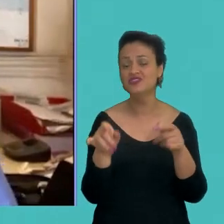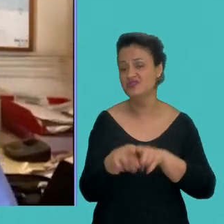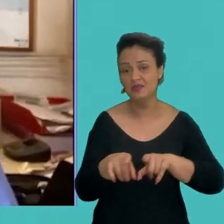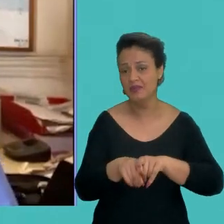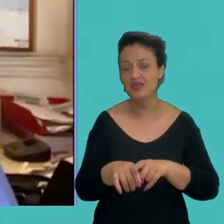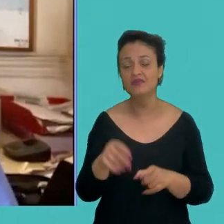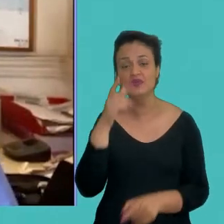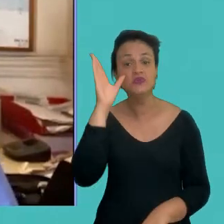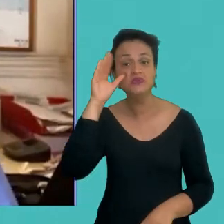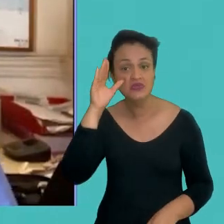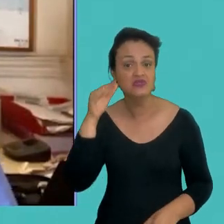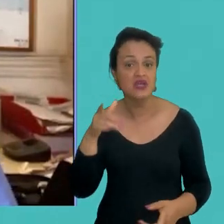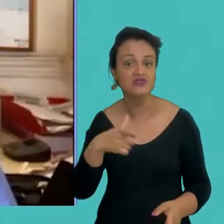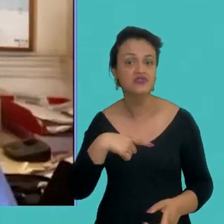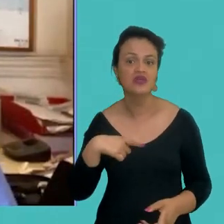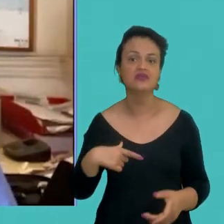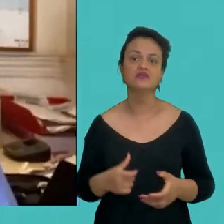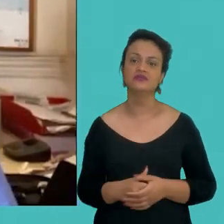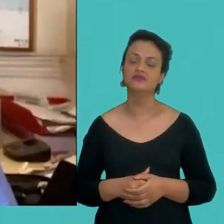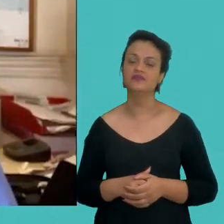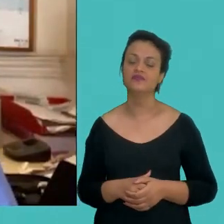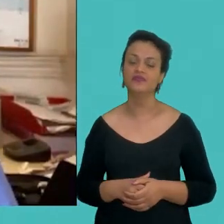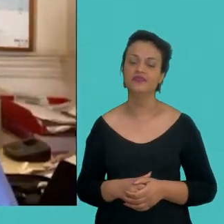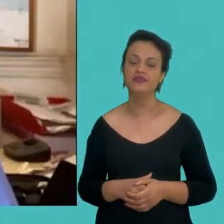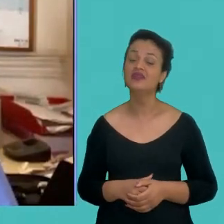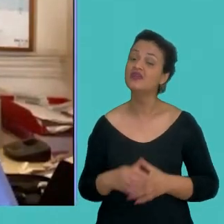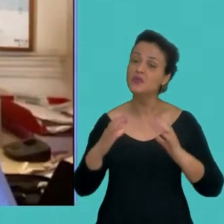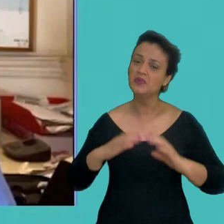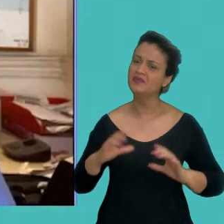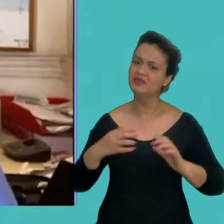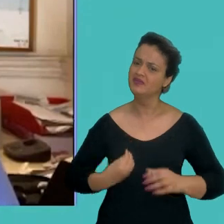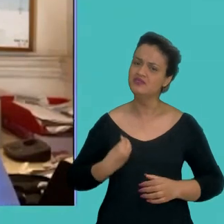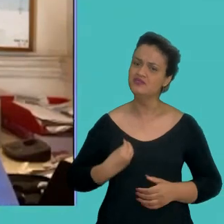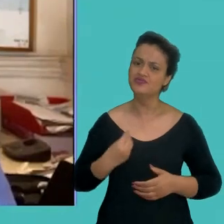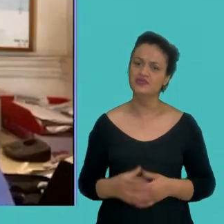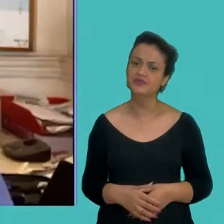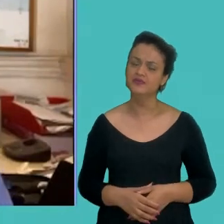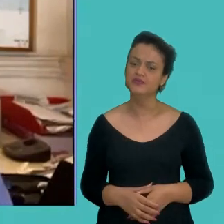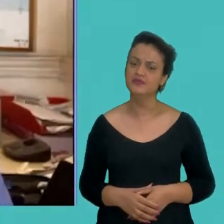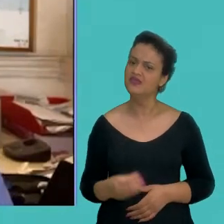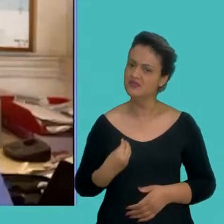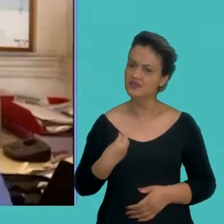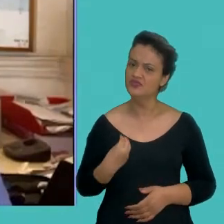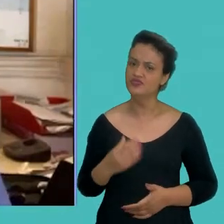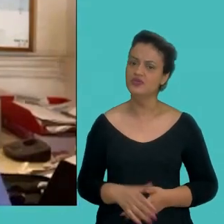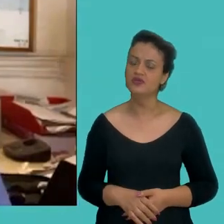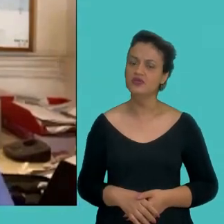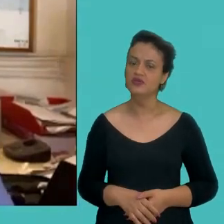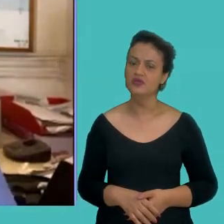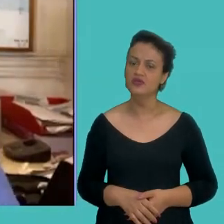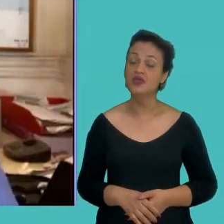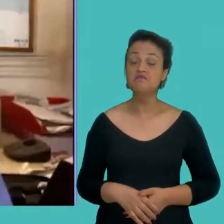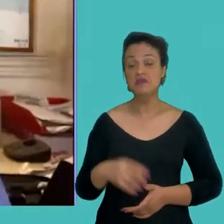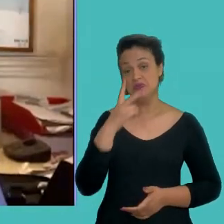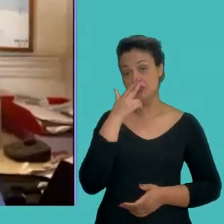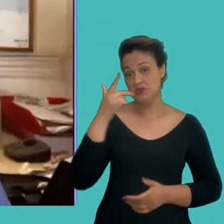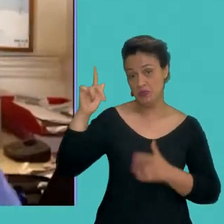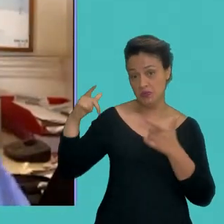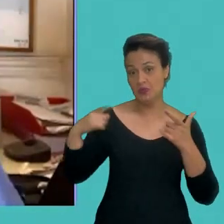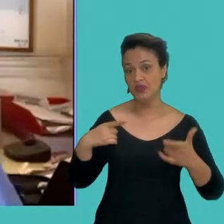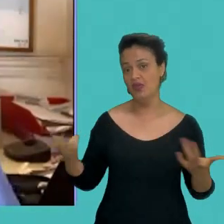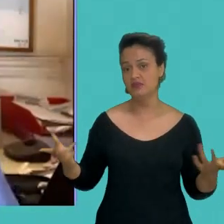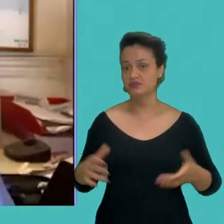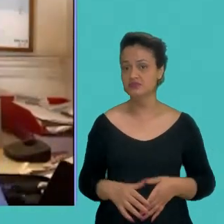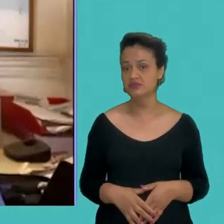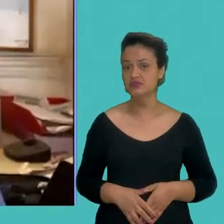de bobagem porque isso aí dá mais clique. Essa postura existe. Agora, eu acho que existem bolsões